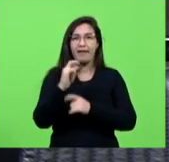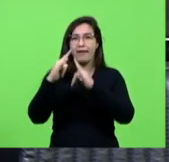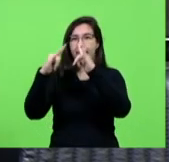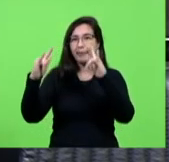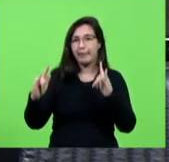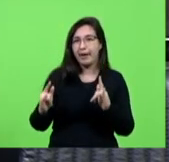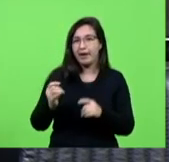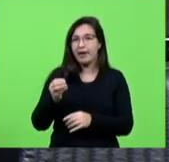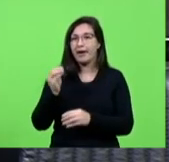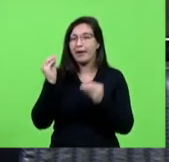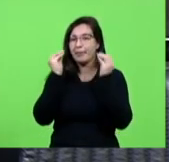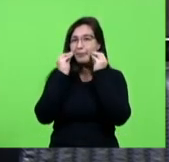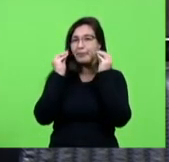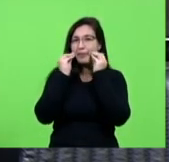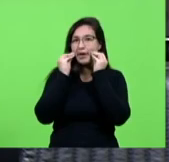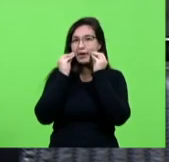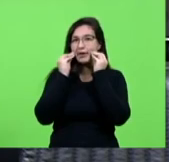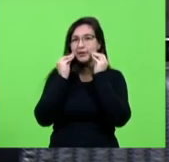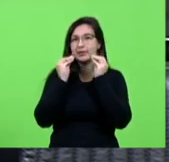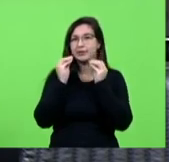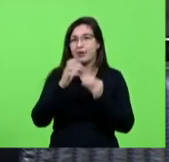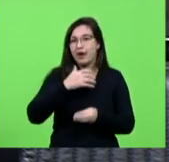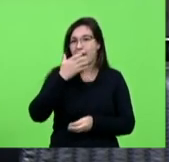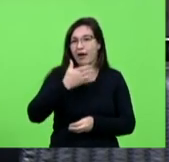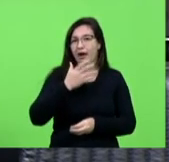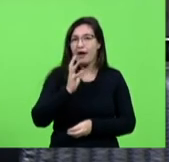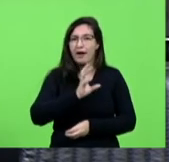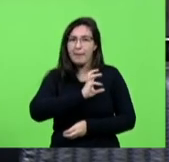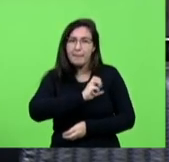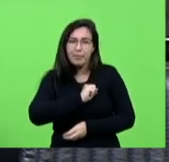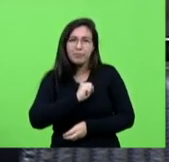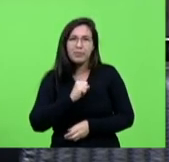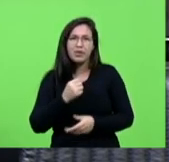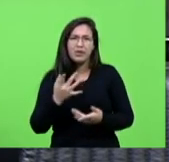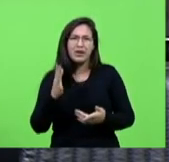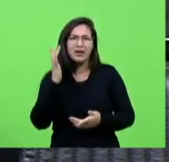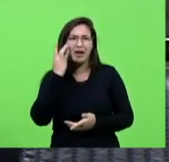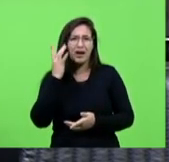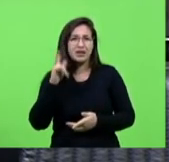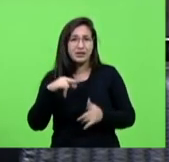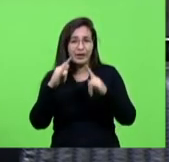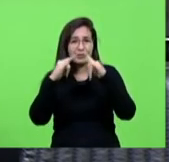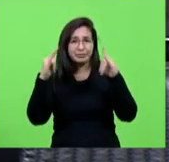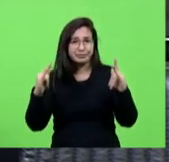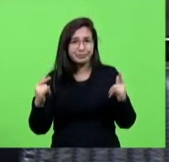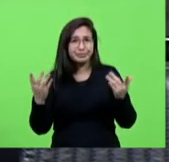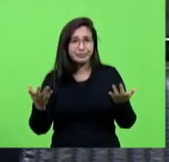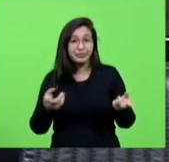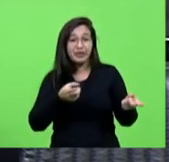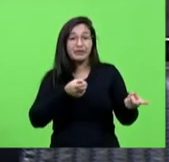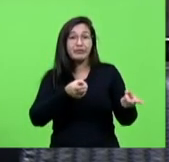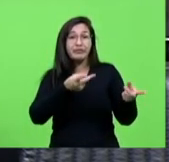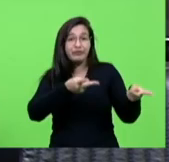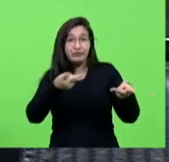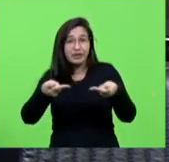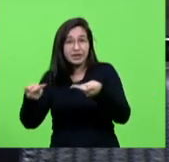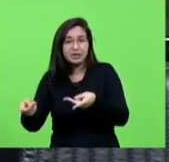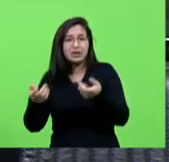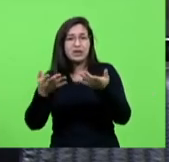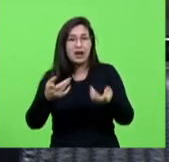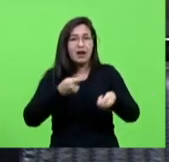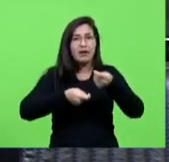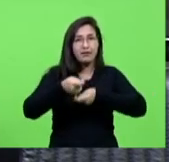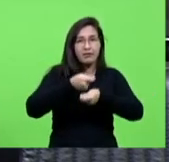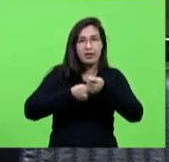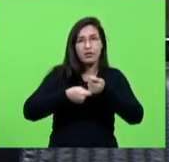beijo, maçã do amor... Eu acho que o cara acredita que isso seja feira. Visitem as feiras de